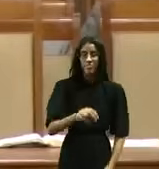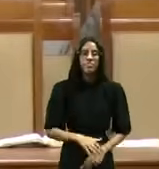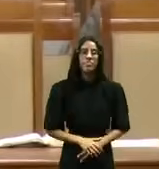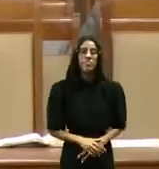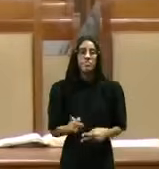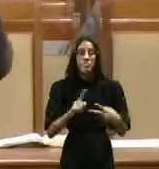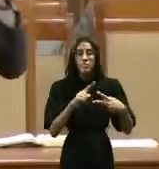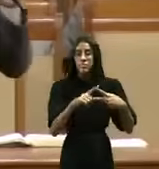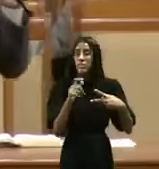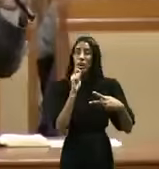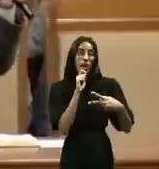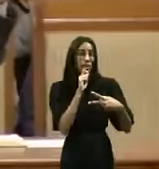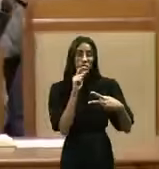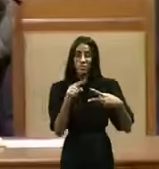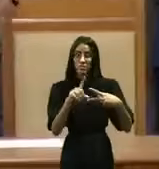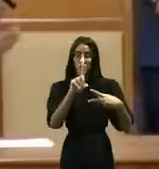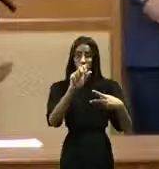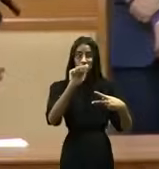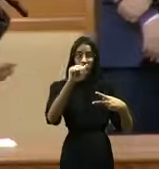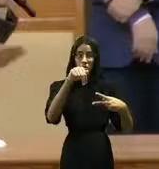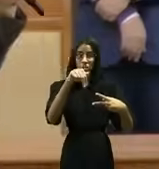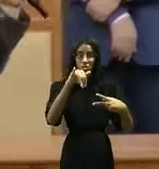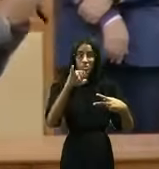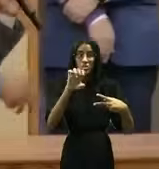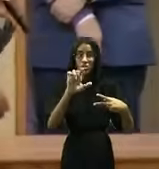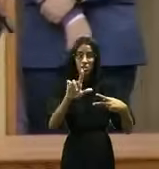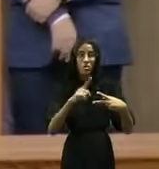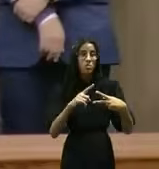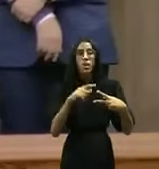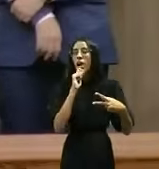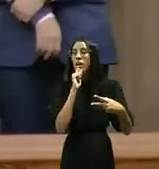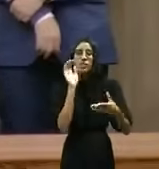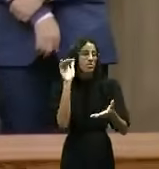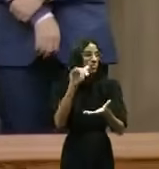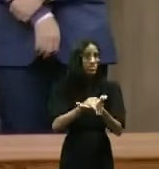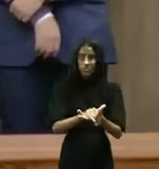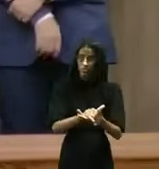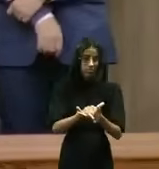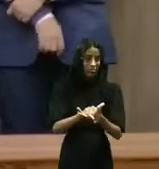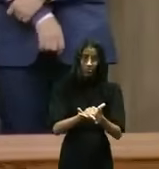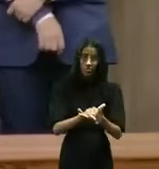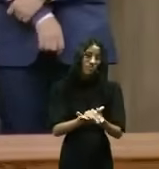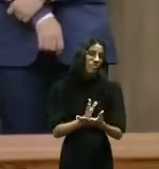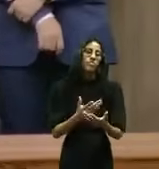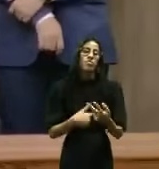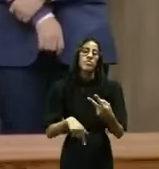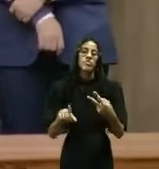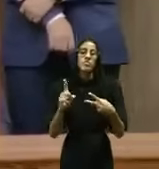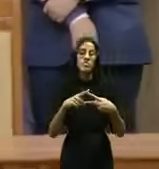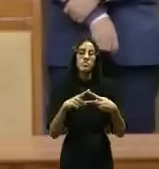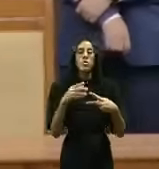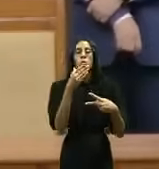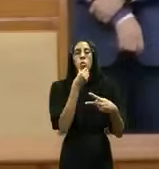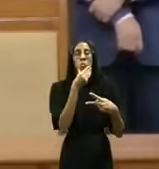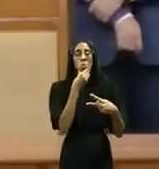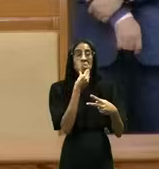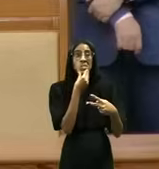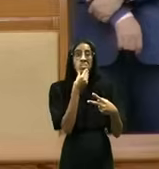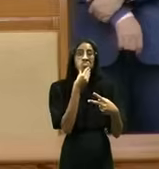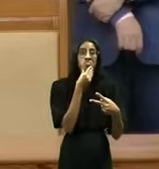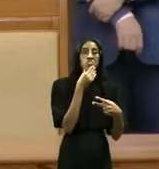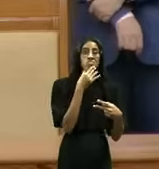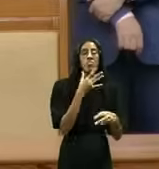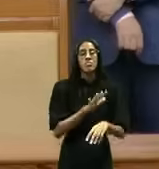ainda casado ele depois vai se casar com Frida vingren ele era um homem muito doente para vocês terem uma ideia o